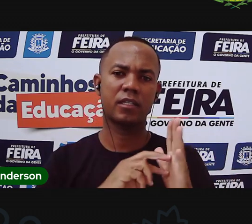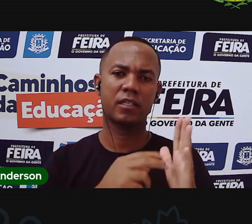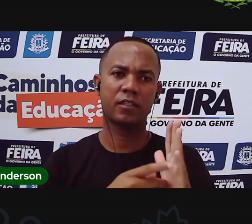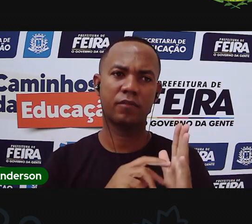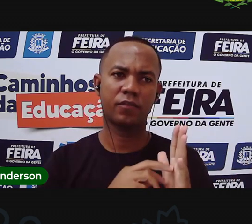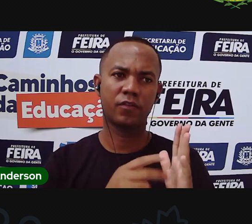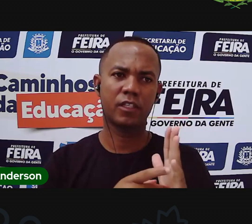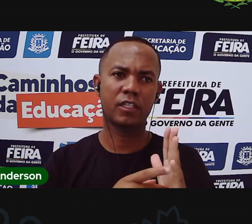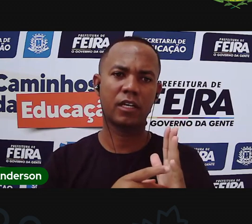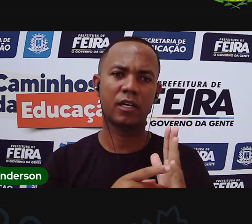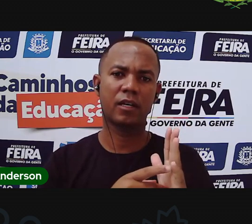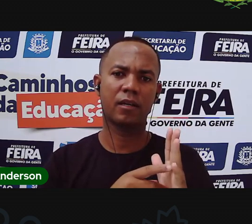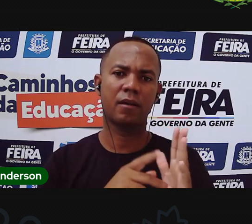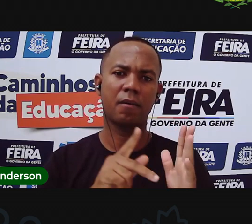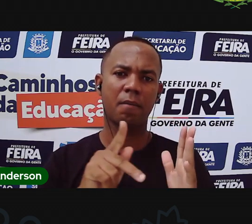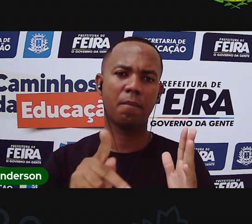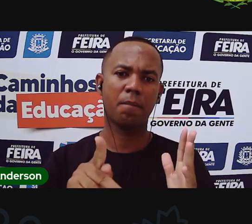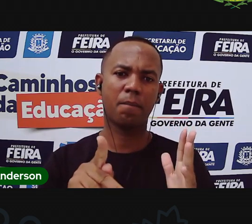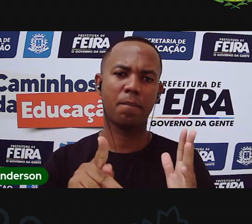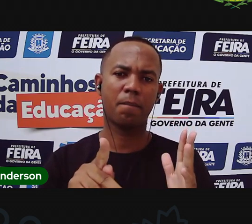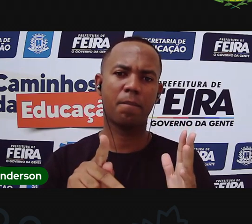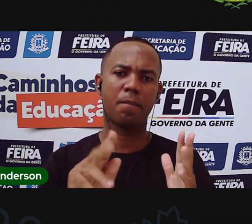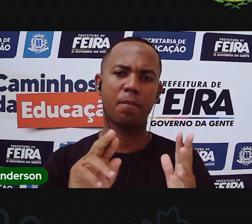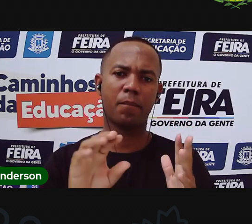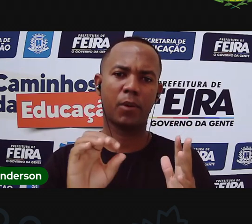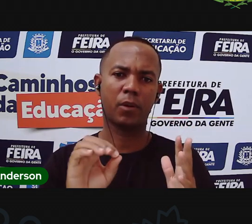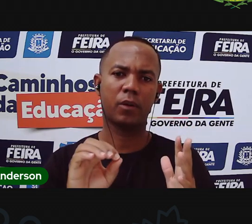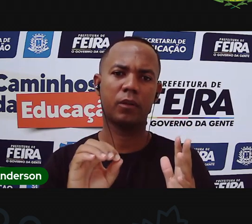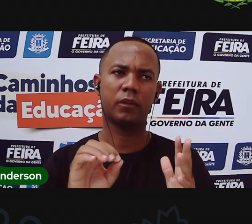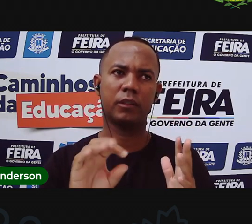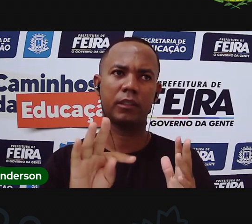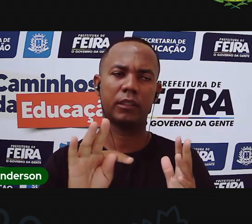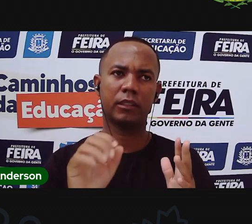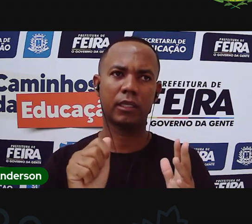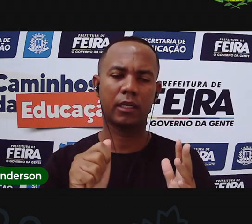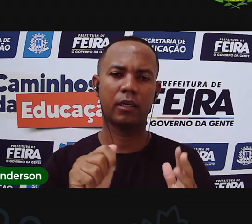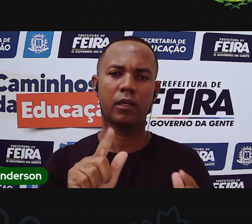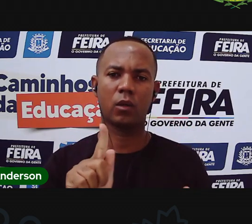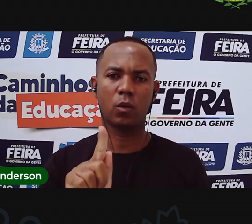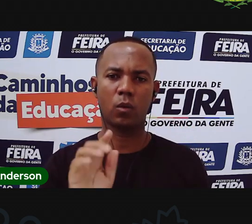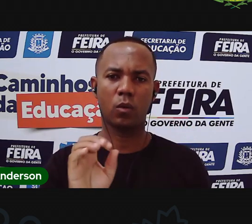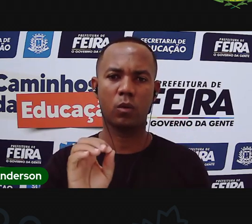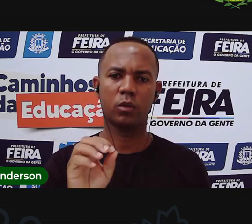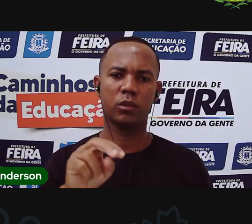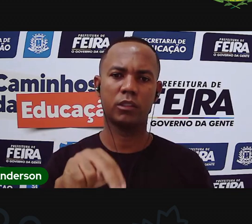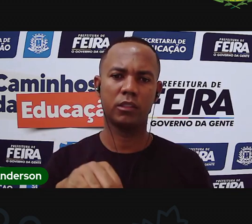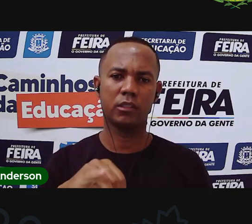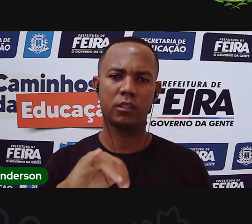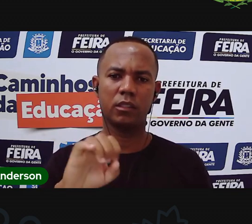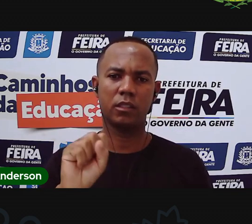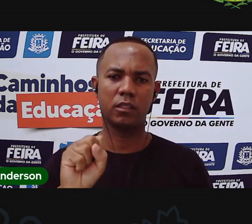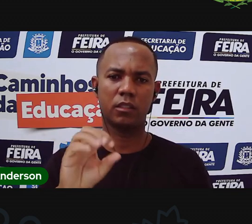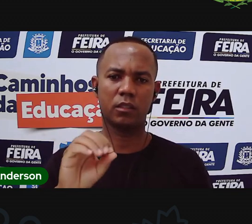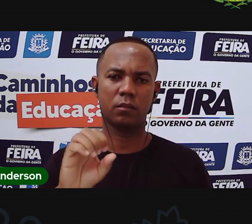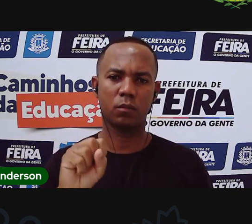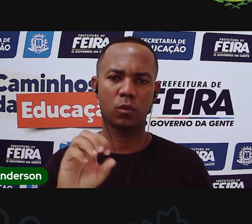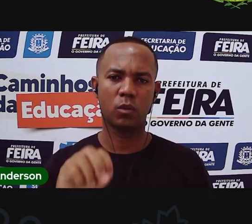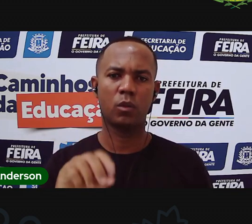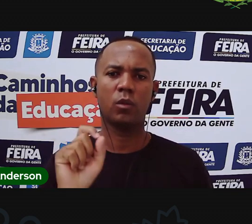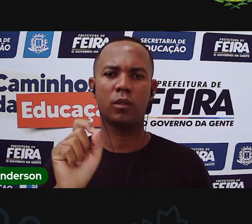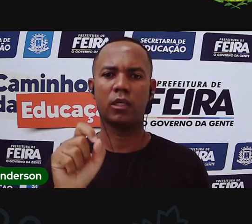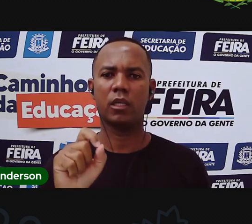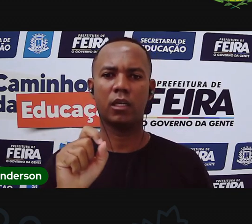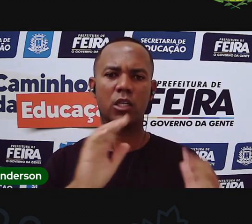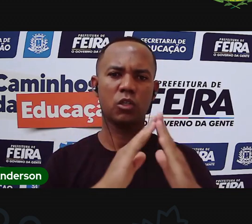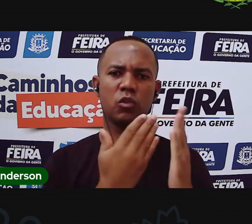protagonismo estudantil, né? E aí vocês vão estar colocando os alunos dos anos finais das escolas públicas municipais